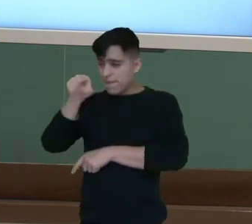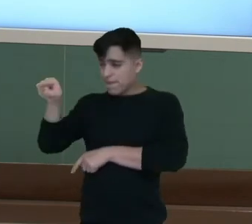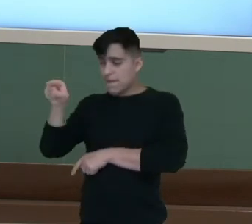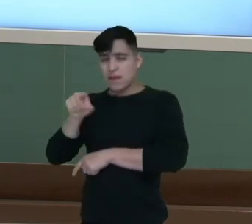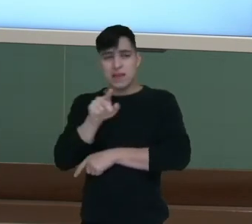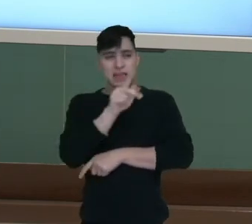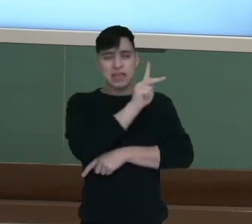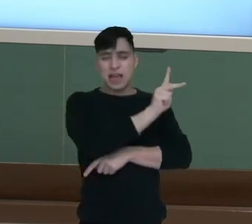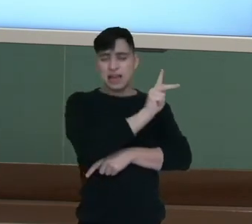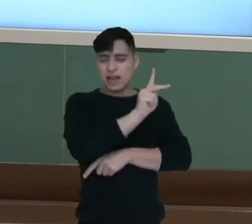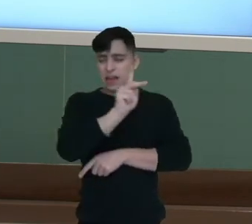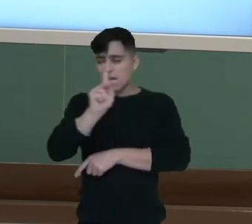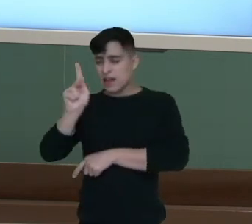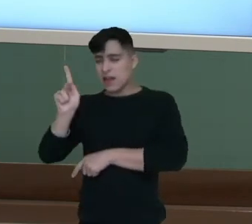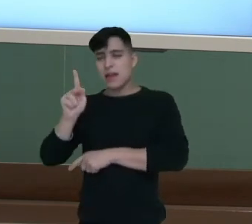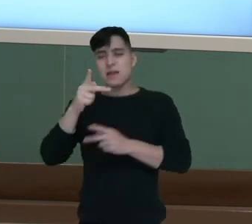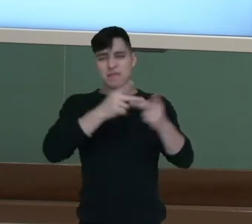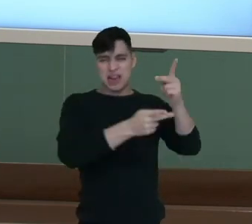todos os planetas,